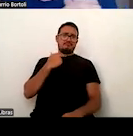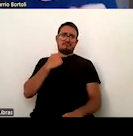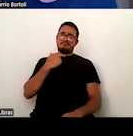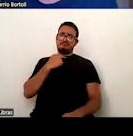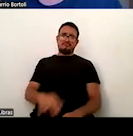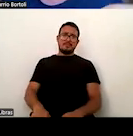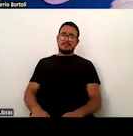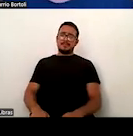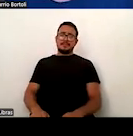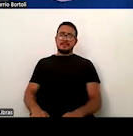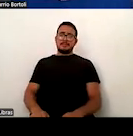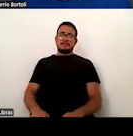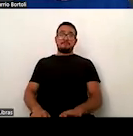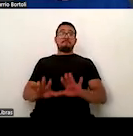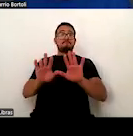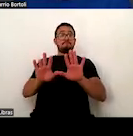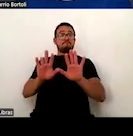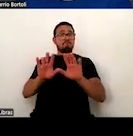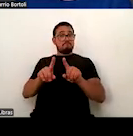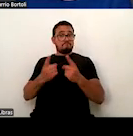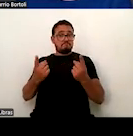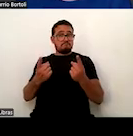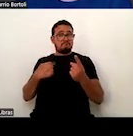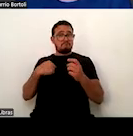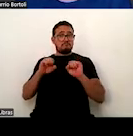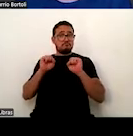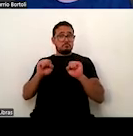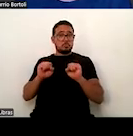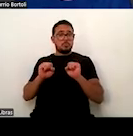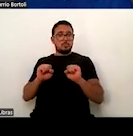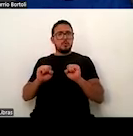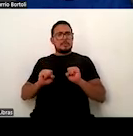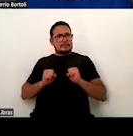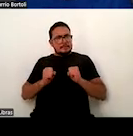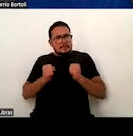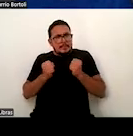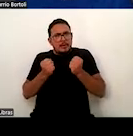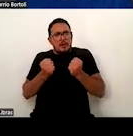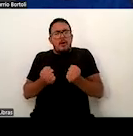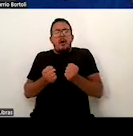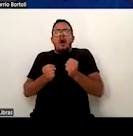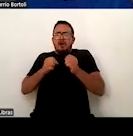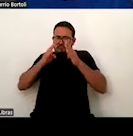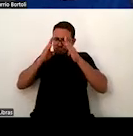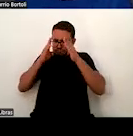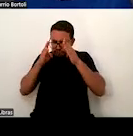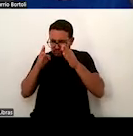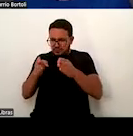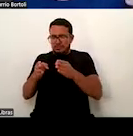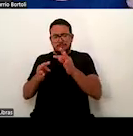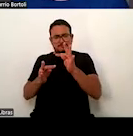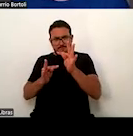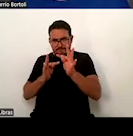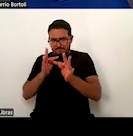caso especificamente, eu posso me dedicar a um tratamento e fazer de tudo para que